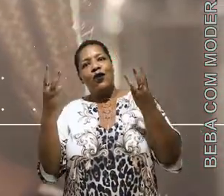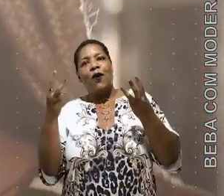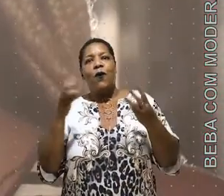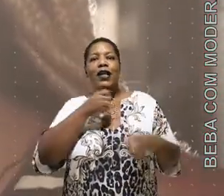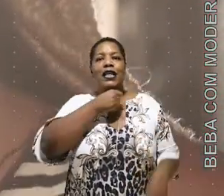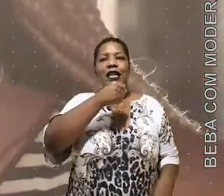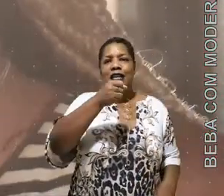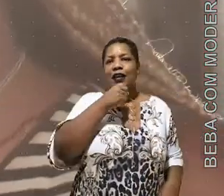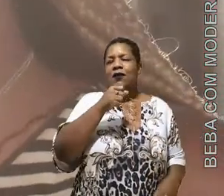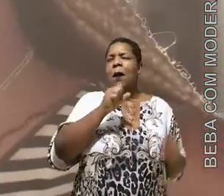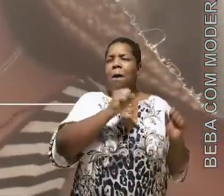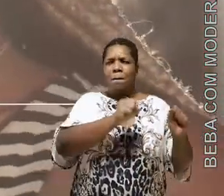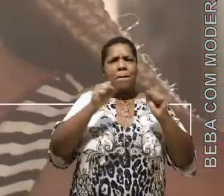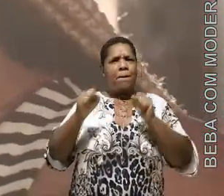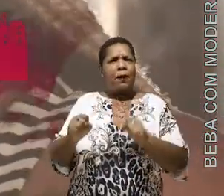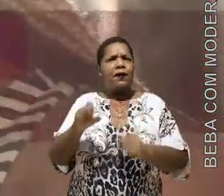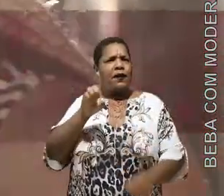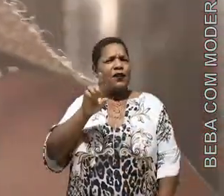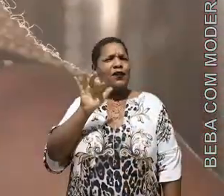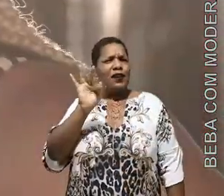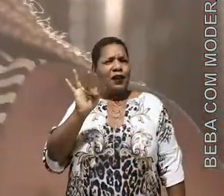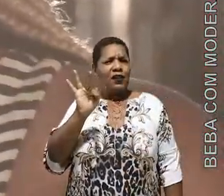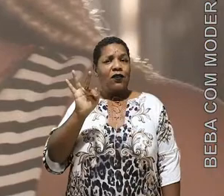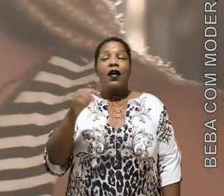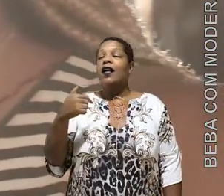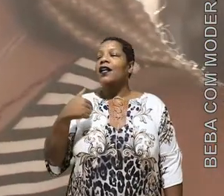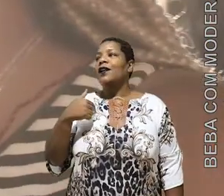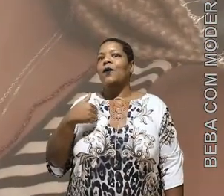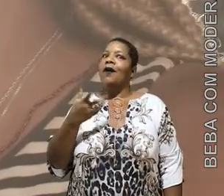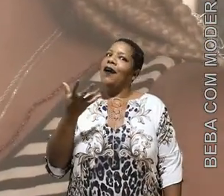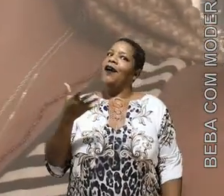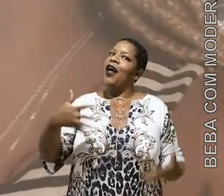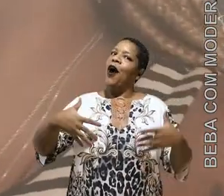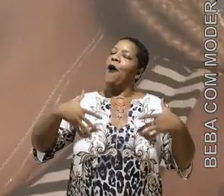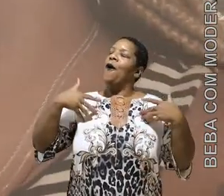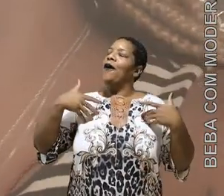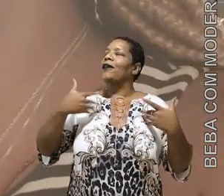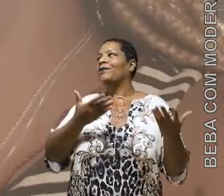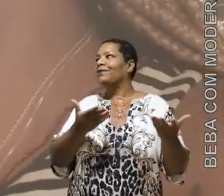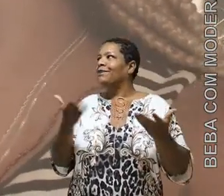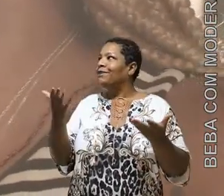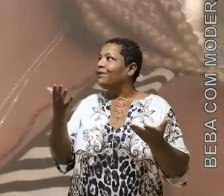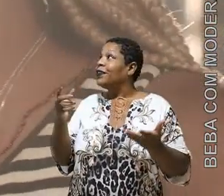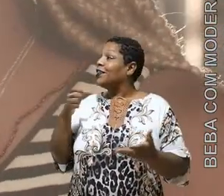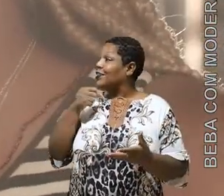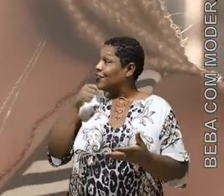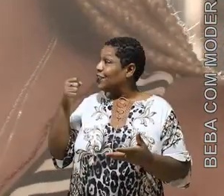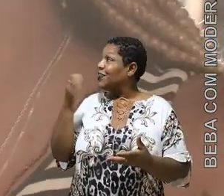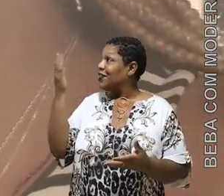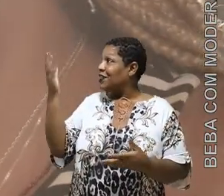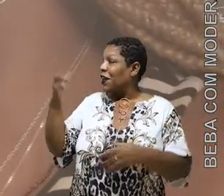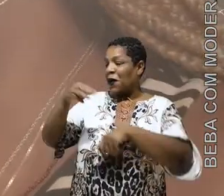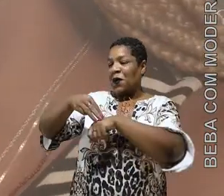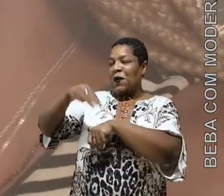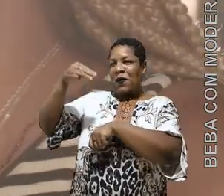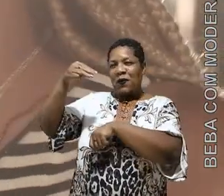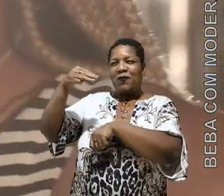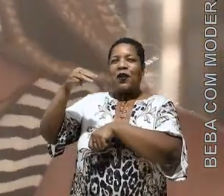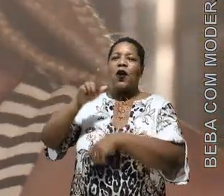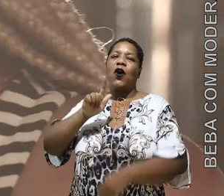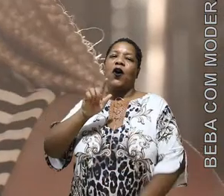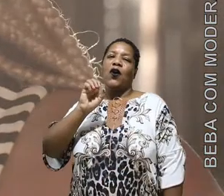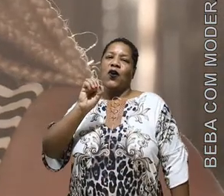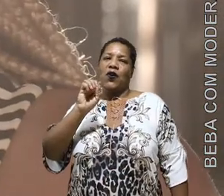Oi e aí favela saúde estamos aqui continuando né essa pegada de shows entrevistas só do pesadão do